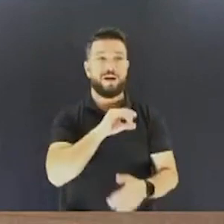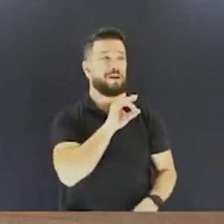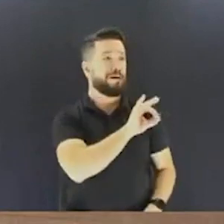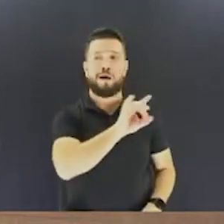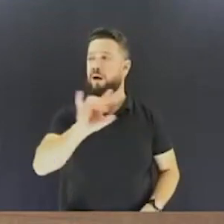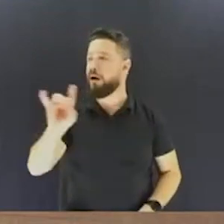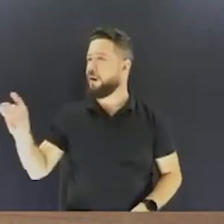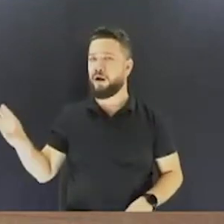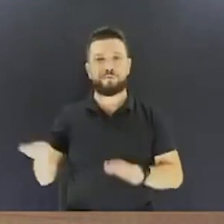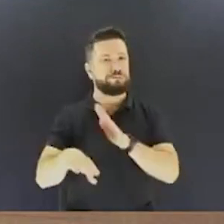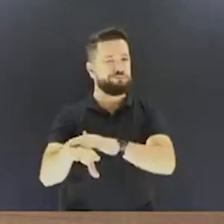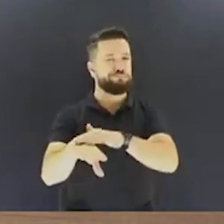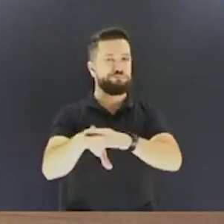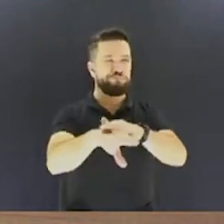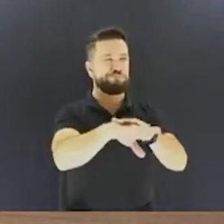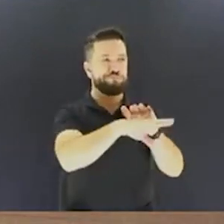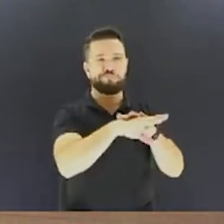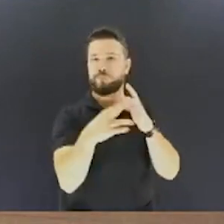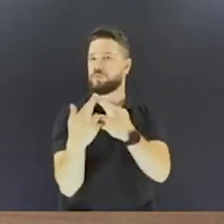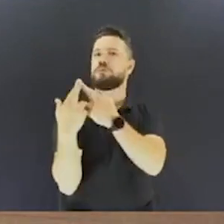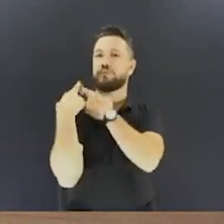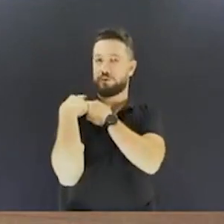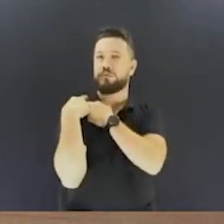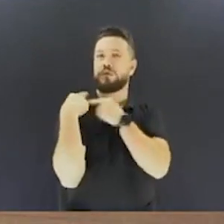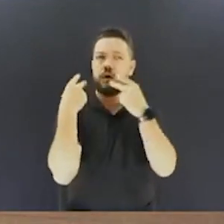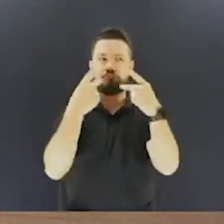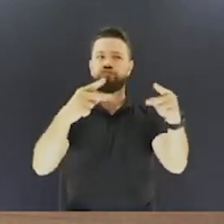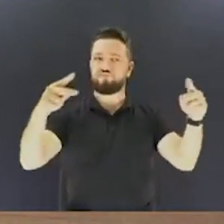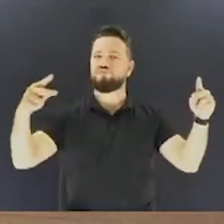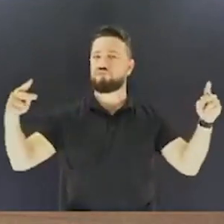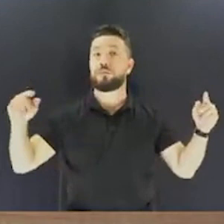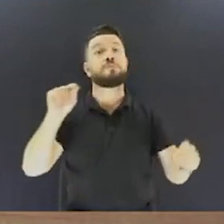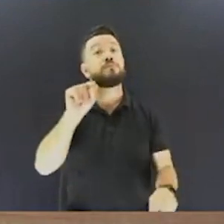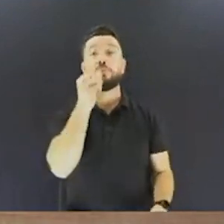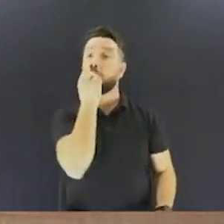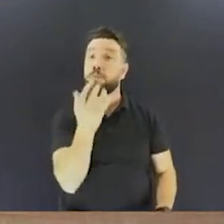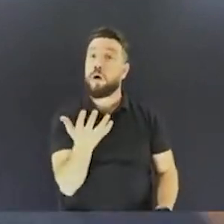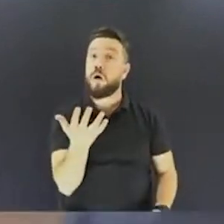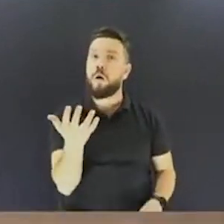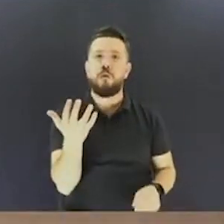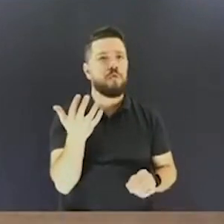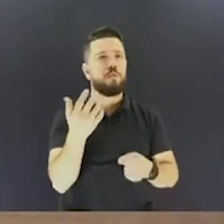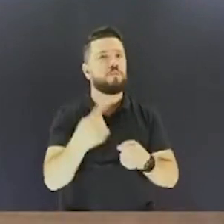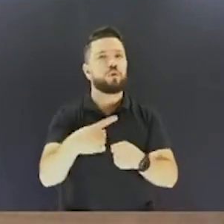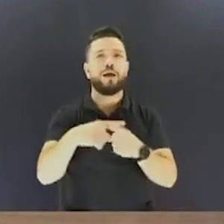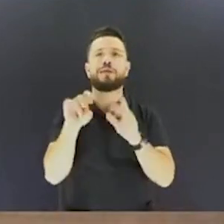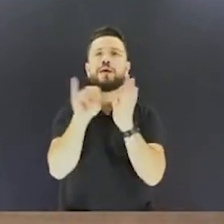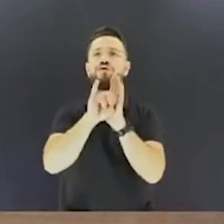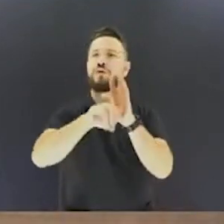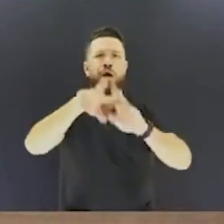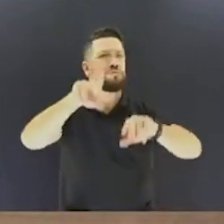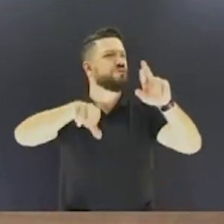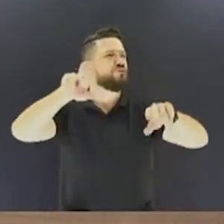competências, suas habilidades, e é importante exatamente isso, que a gente tem um parlamento plural, né? Cada um com as suas